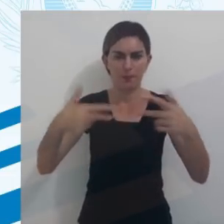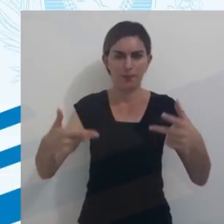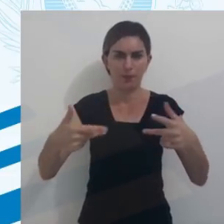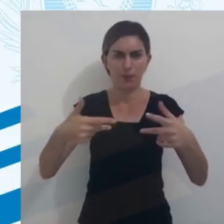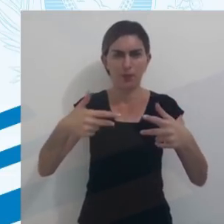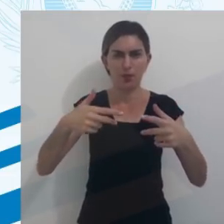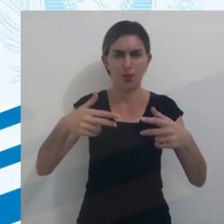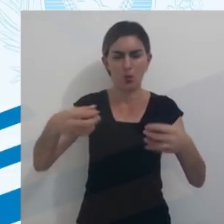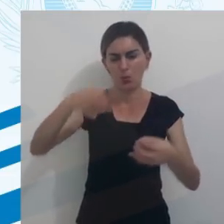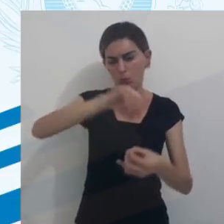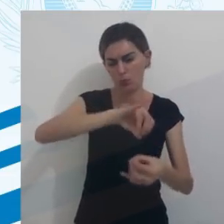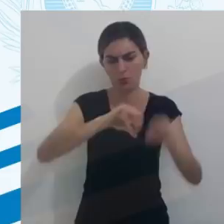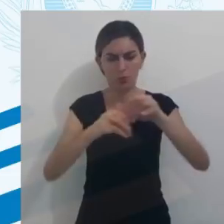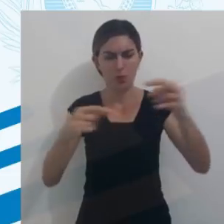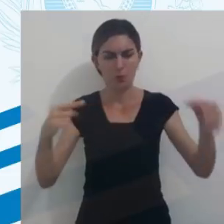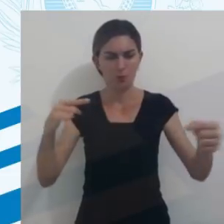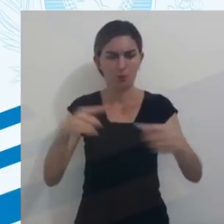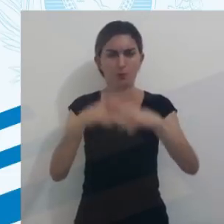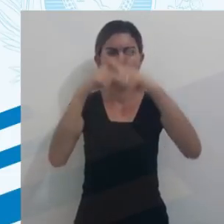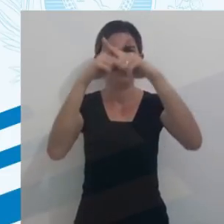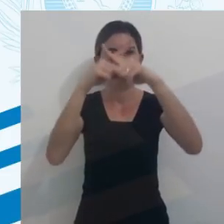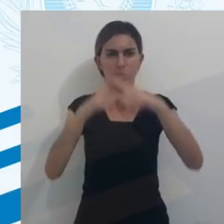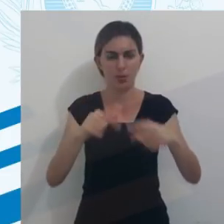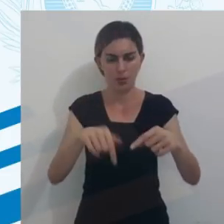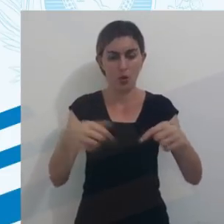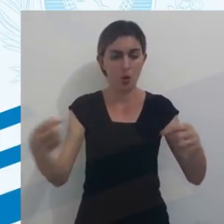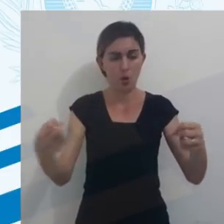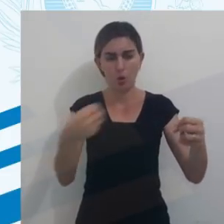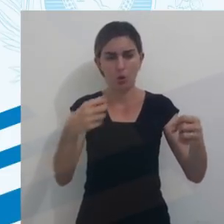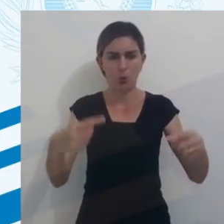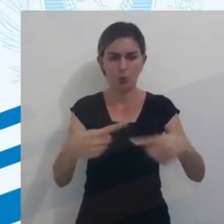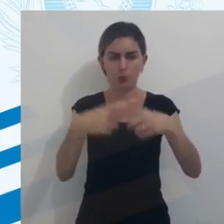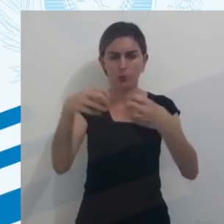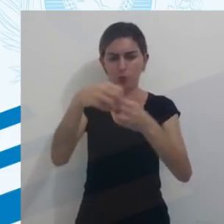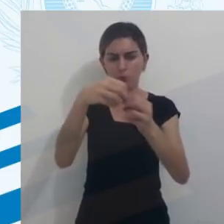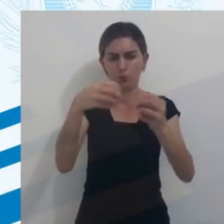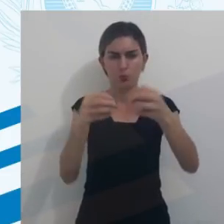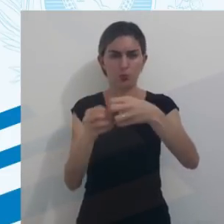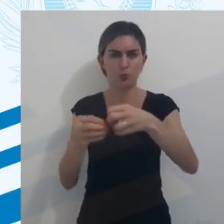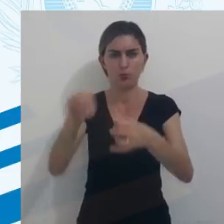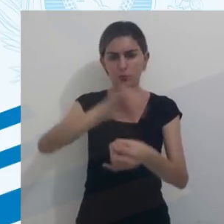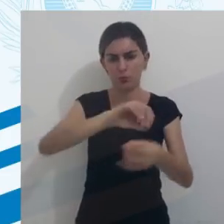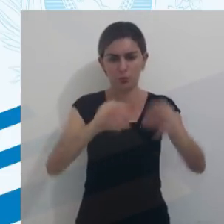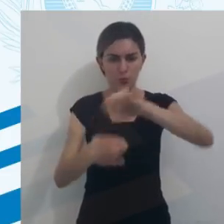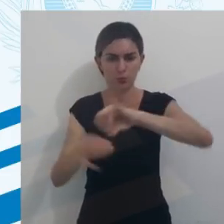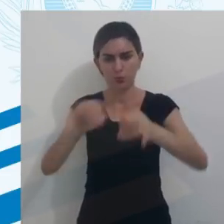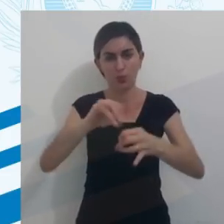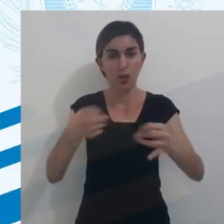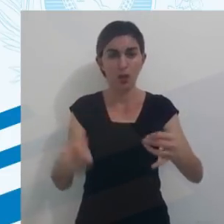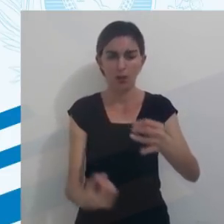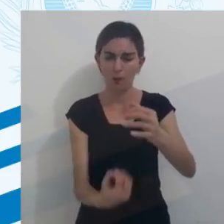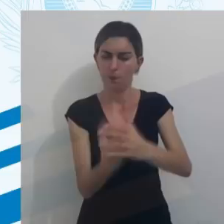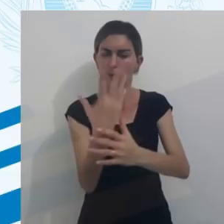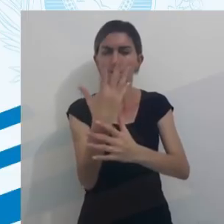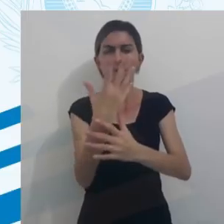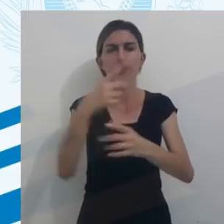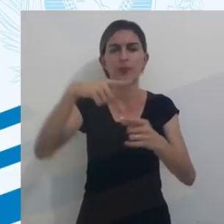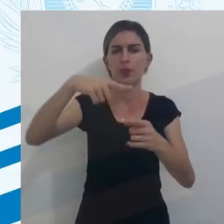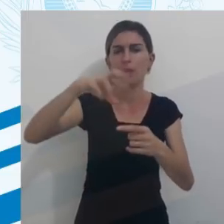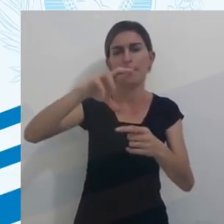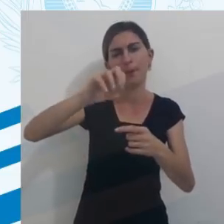um reagente, se converte em uma nova substância ou uma substância que a gente pode chamar de